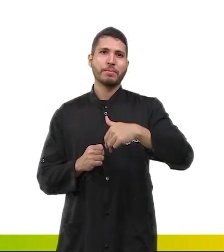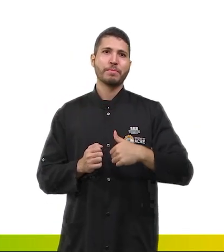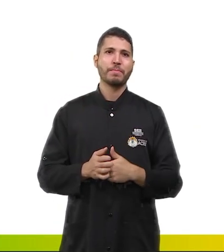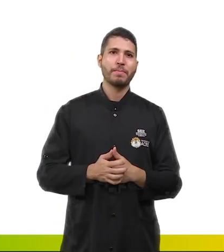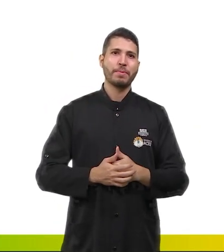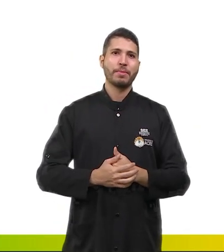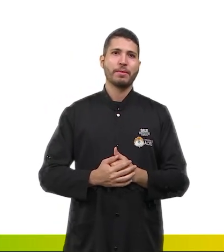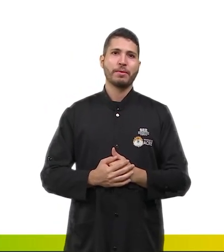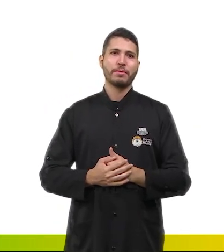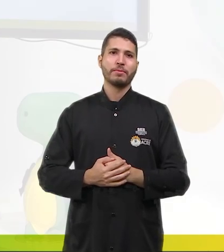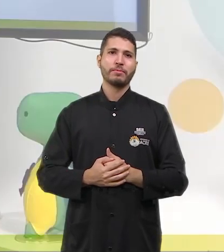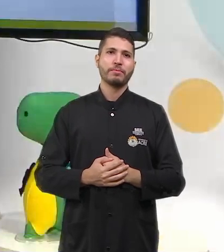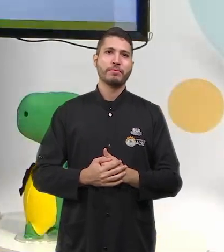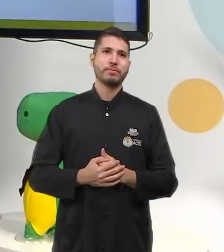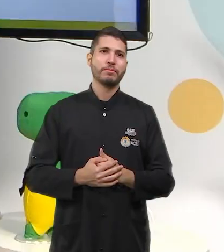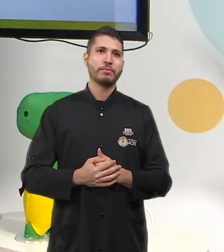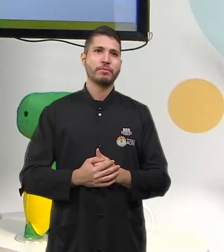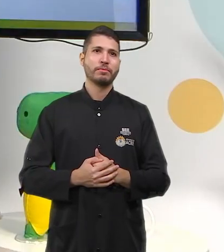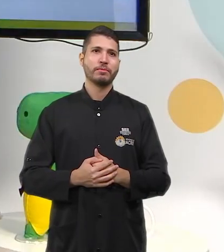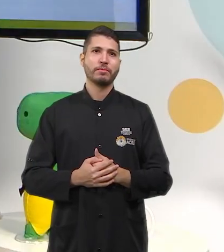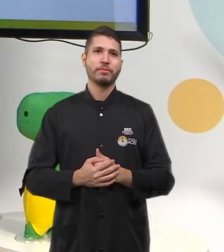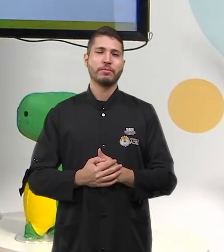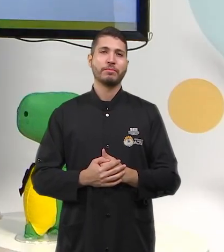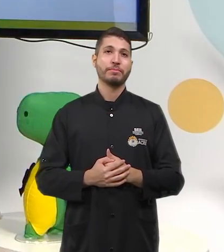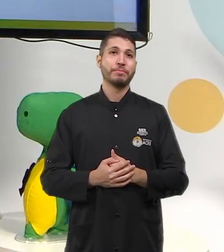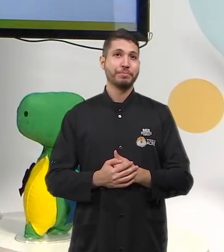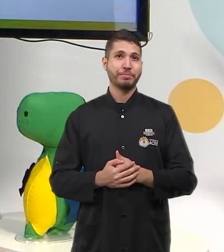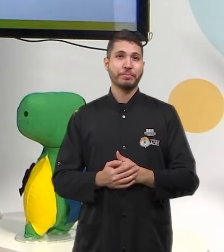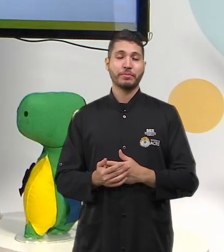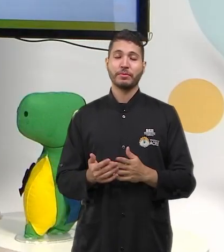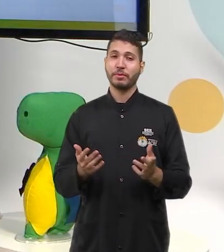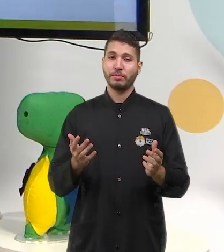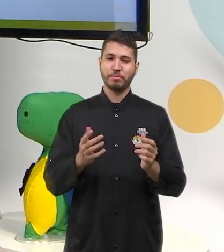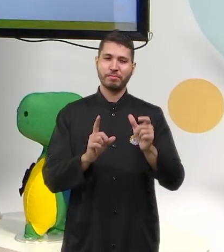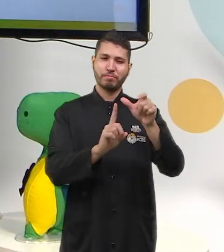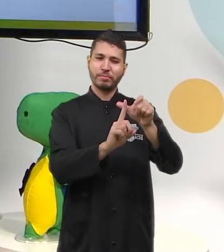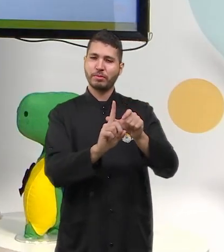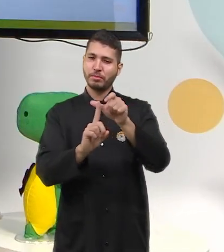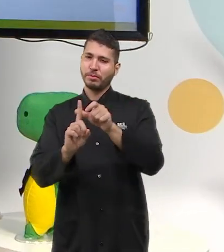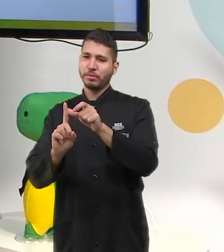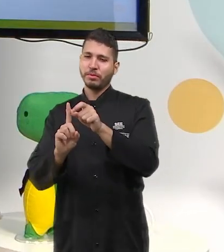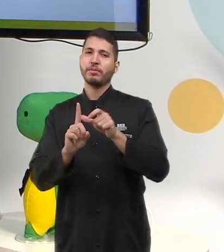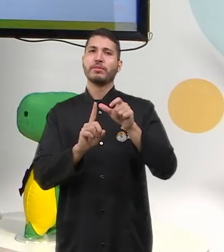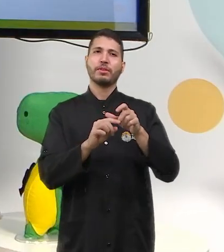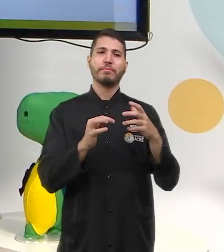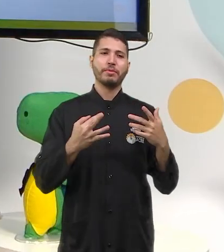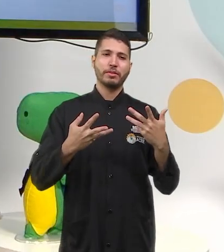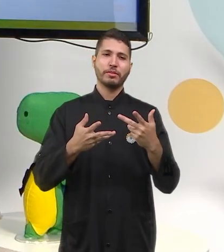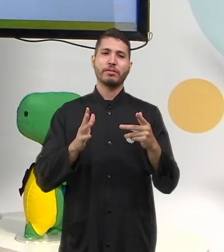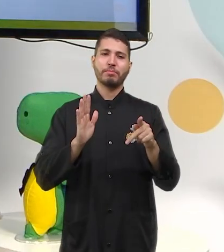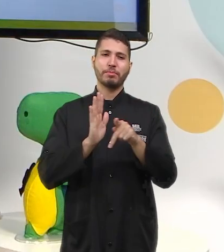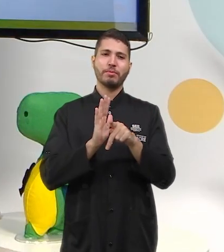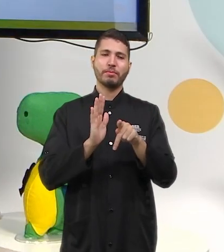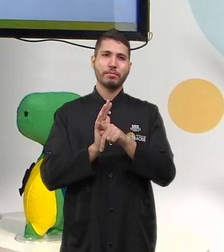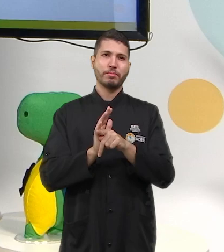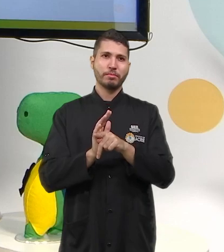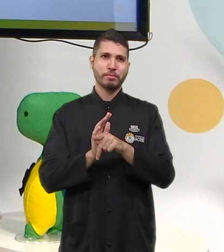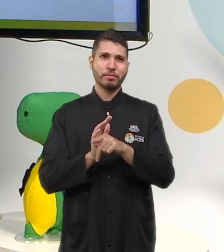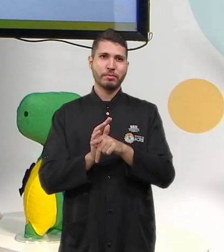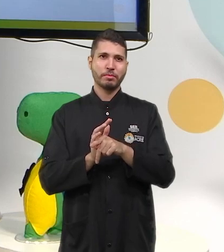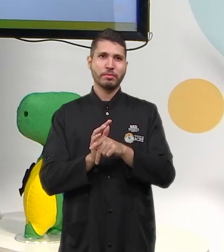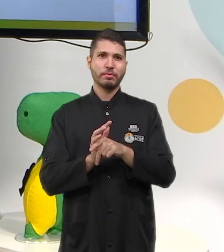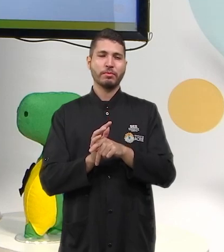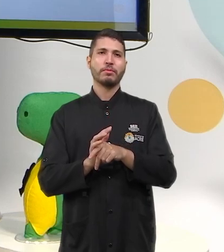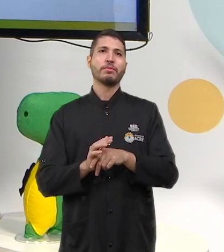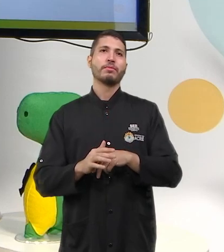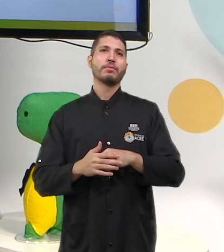fofo, né? Porque o Zezé é coordenação, ele é multi, então vamos deixar passando. Mas entendendo que, ó, você tem